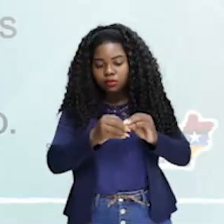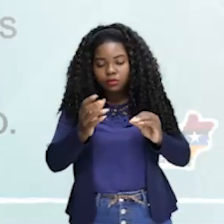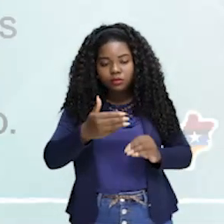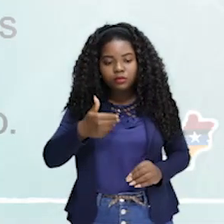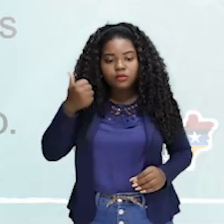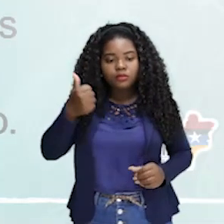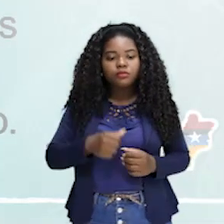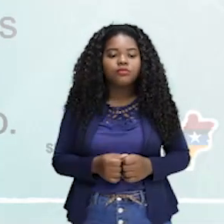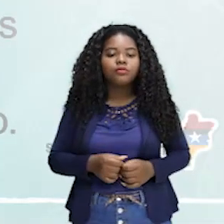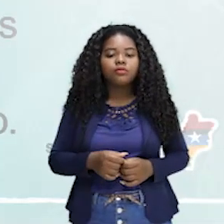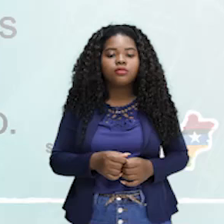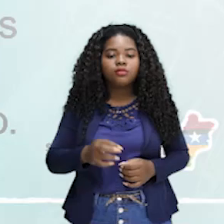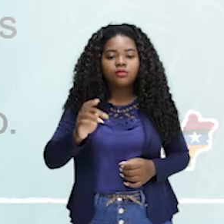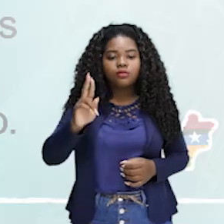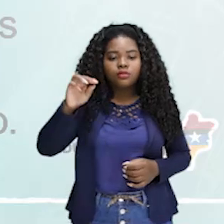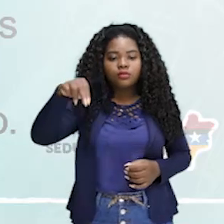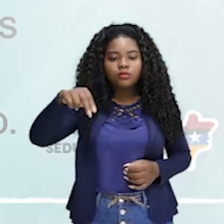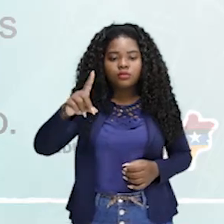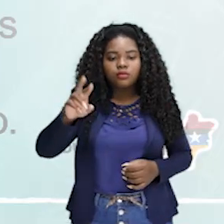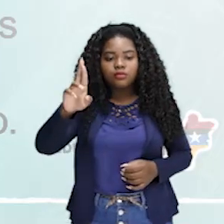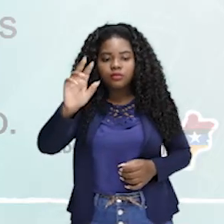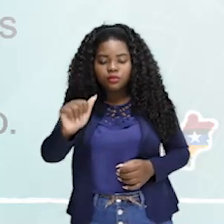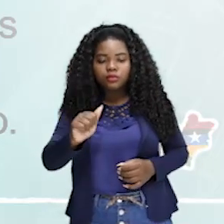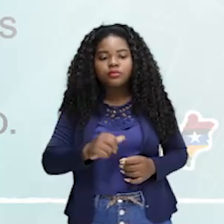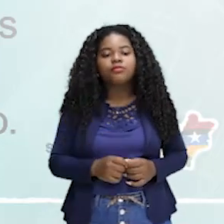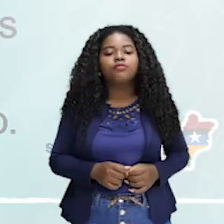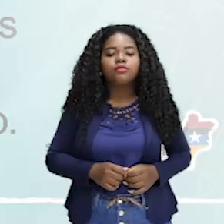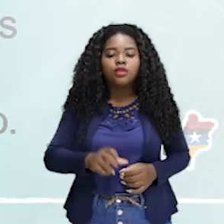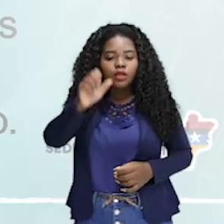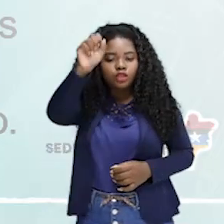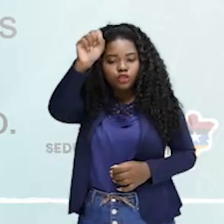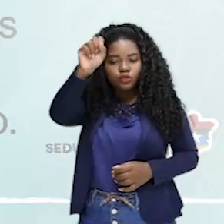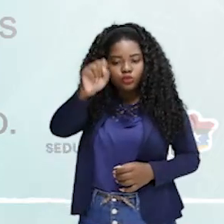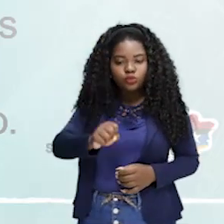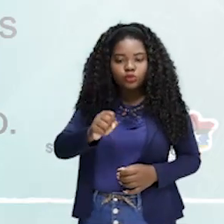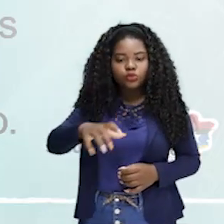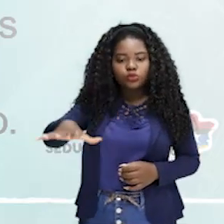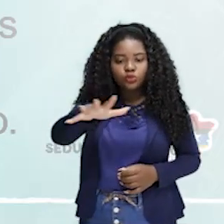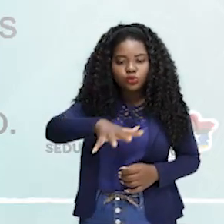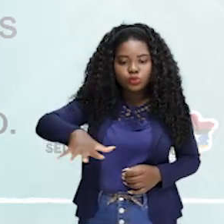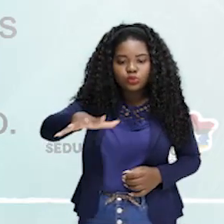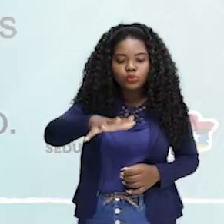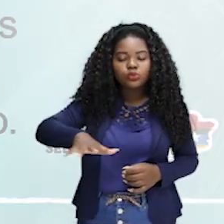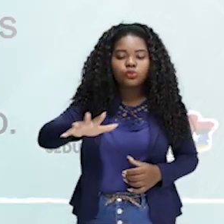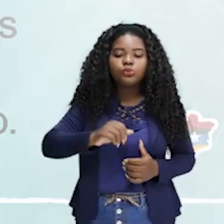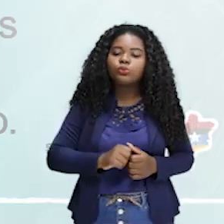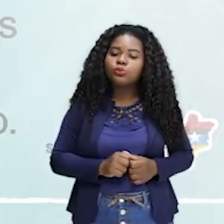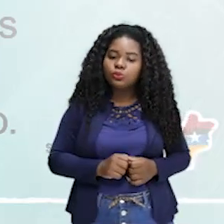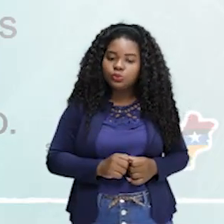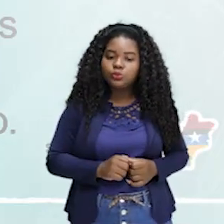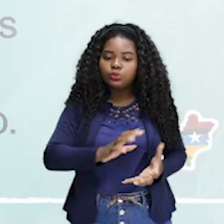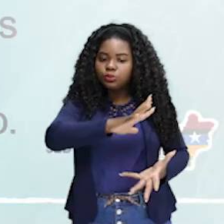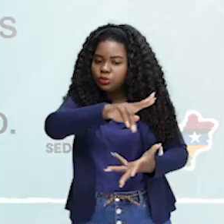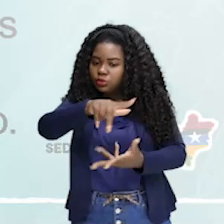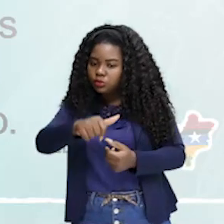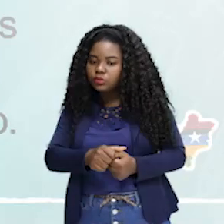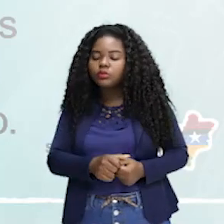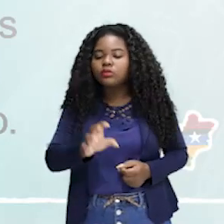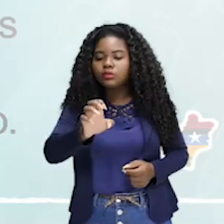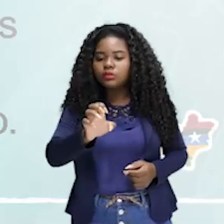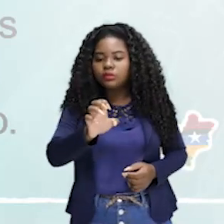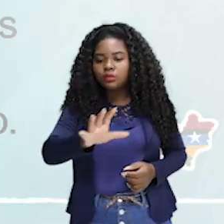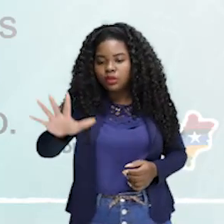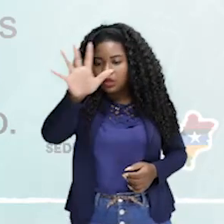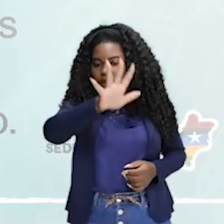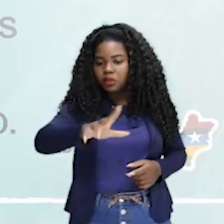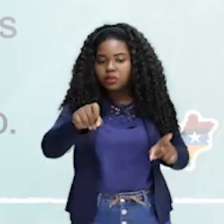Então a tundra localiza-se aí no extremo norte e sul da Terra, sendo muito encontrada no norte do Canadá, na Europa, na Ásia,